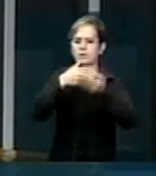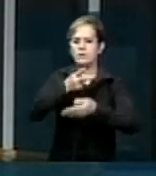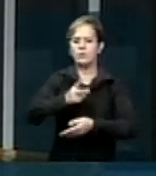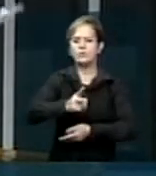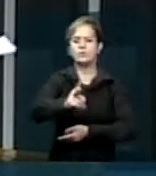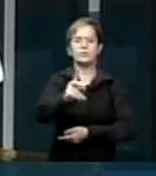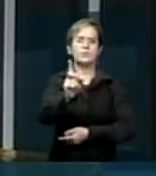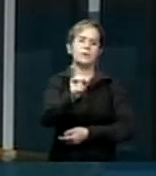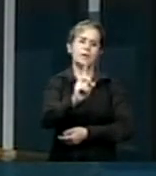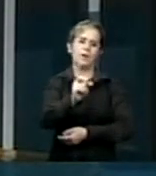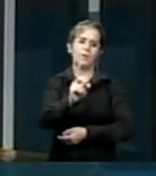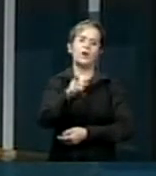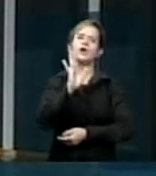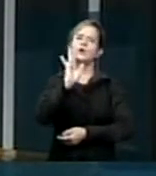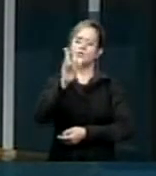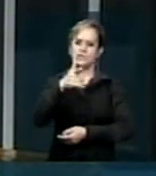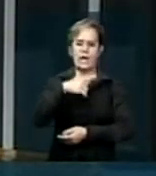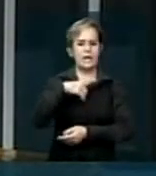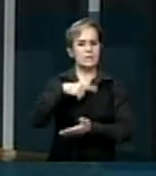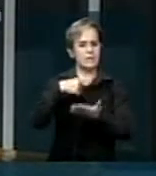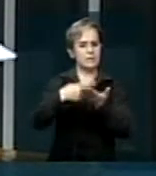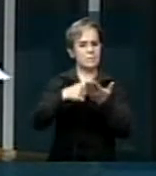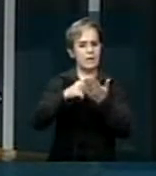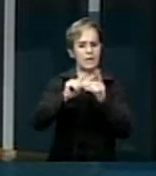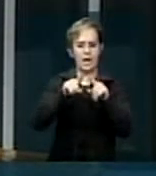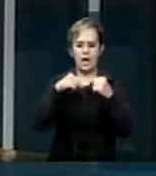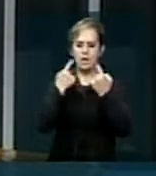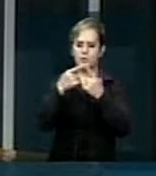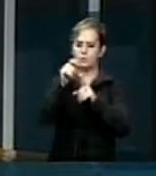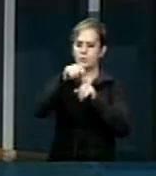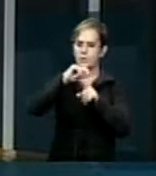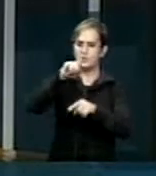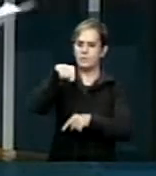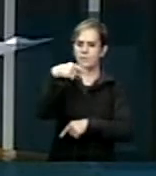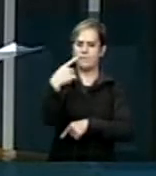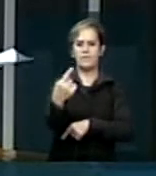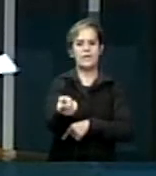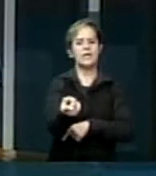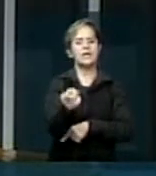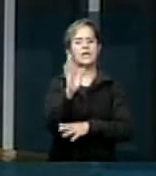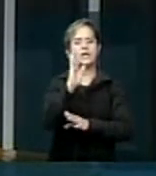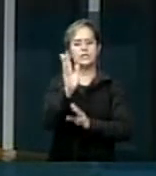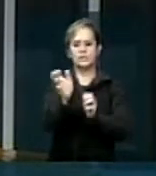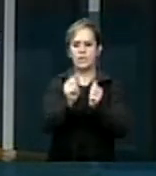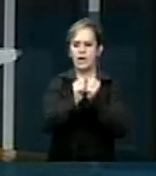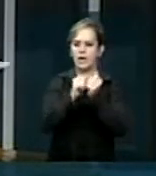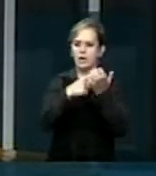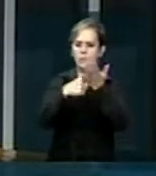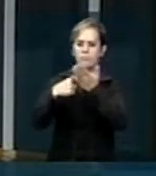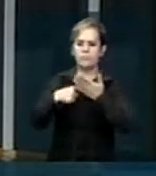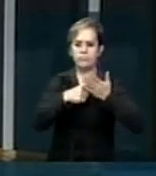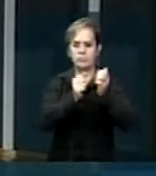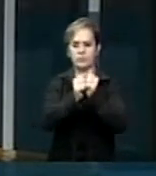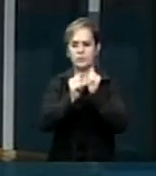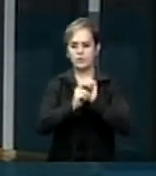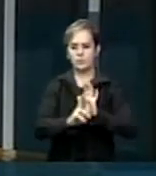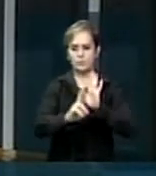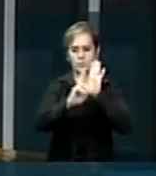continuidade. Já marcamos uma reunião para o mês que vem com representantes da SUDECO, com deputados, e a